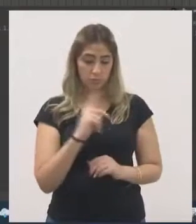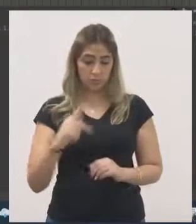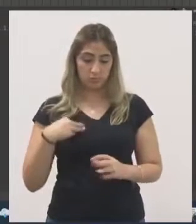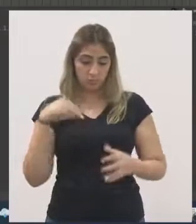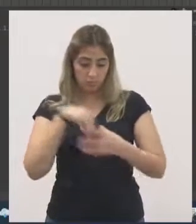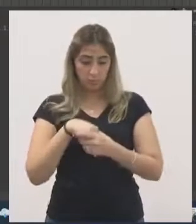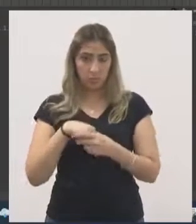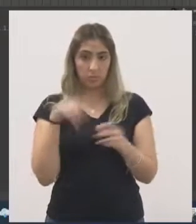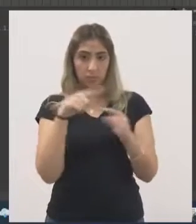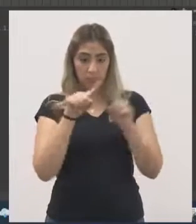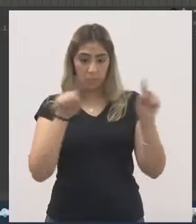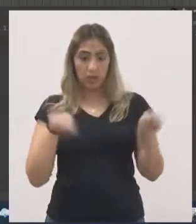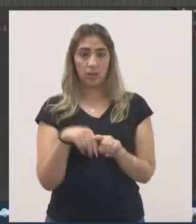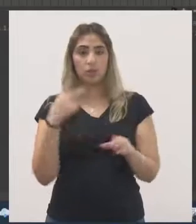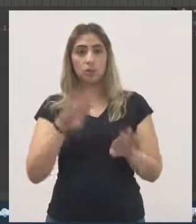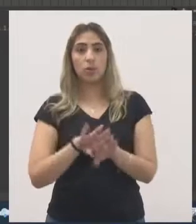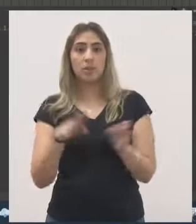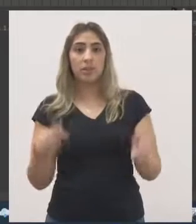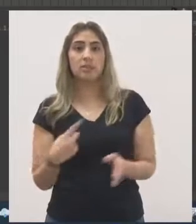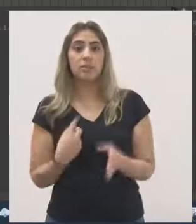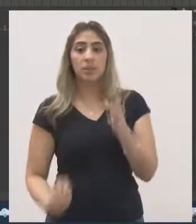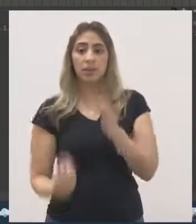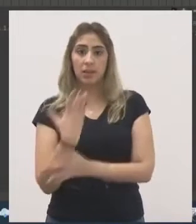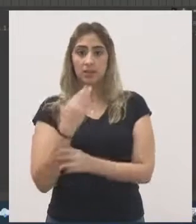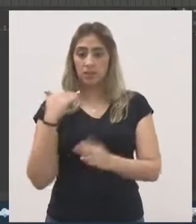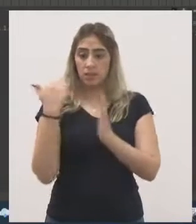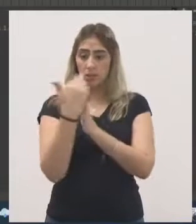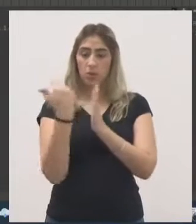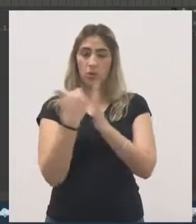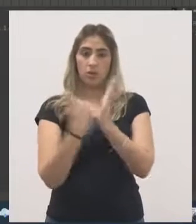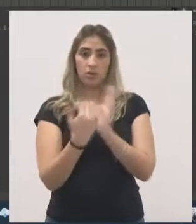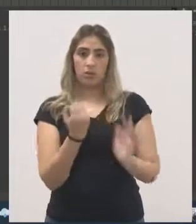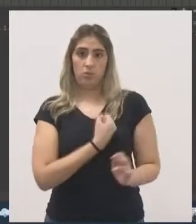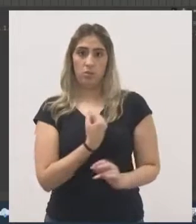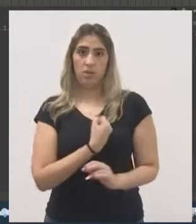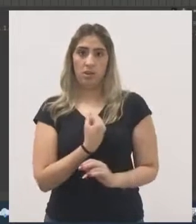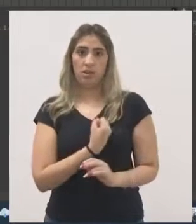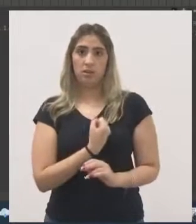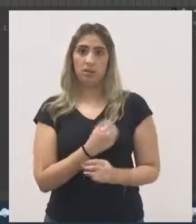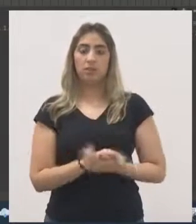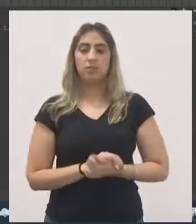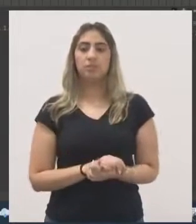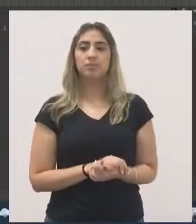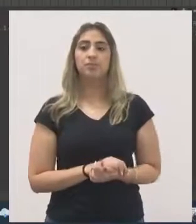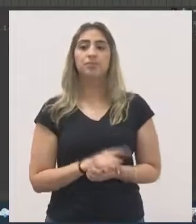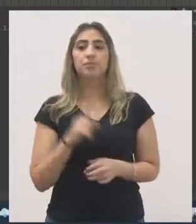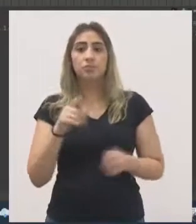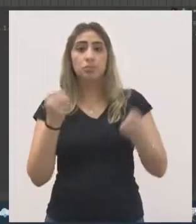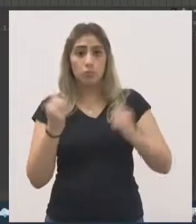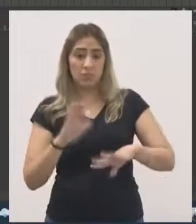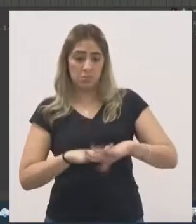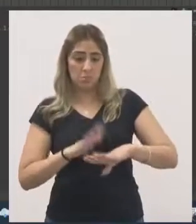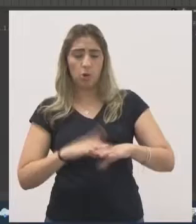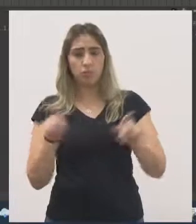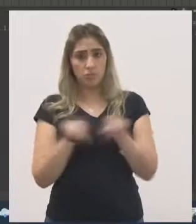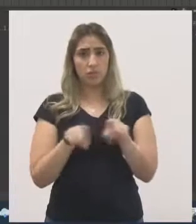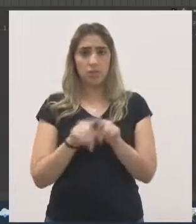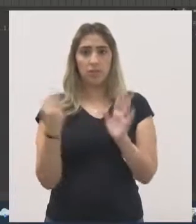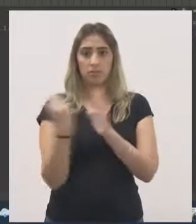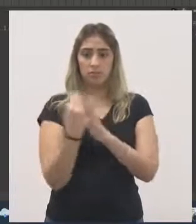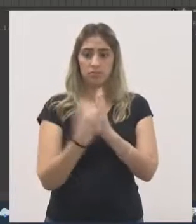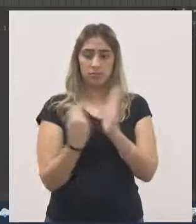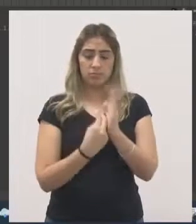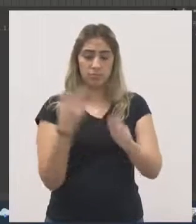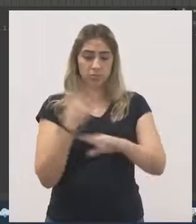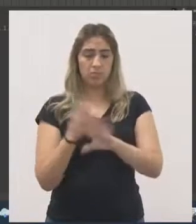sua placa ou da sua mesa e vai aparecer em ordem numérica. Você vai identificar e colocar aqui. Você pode também inserir